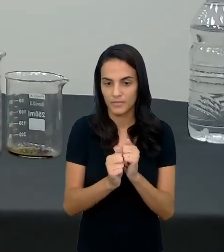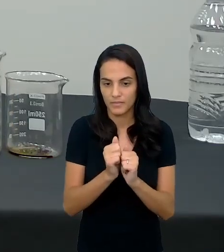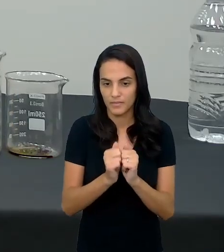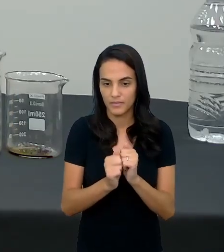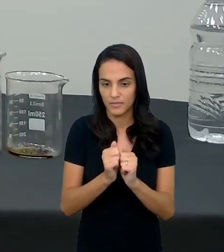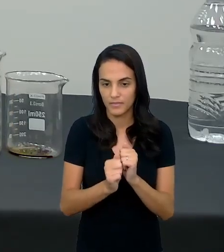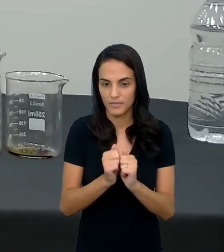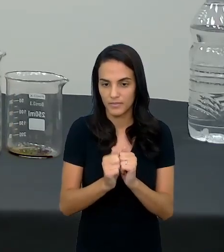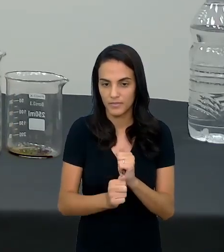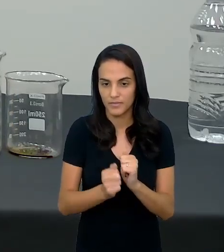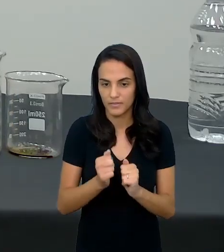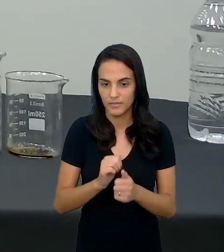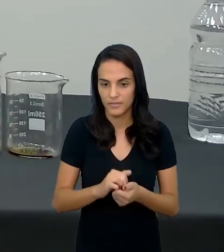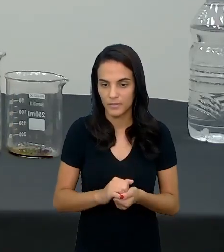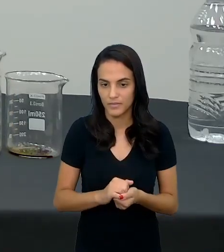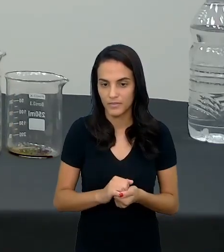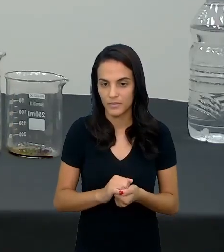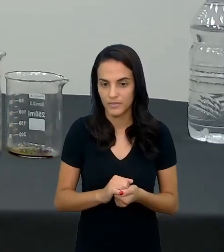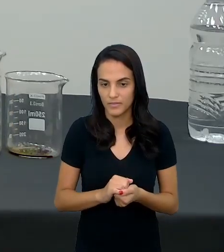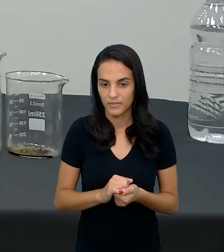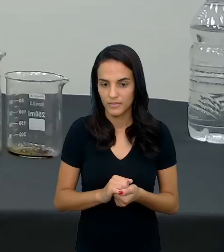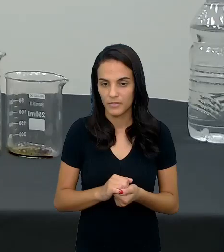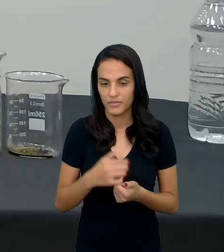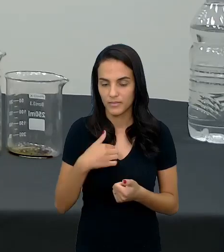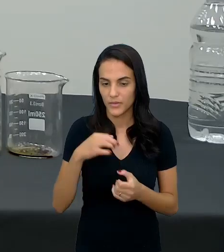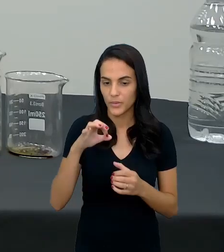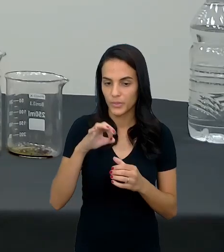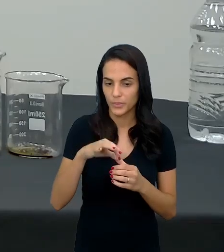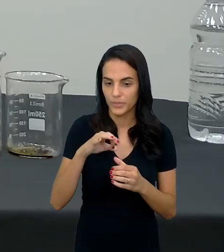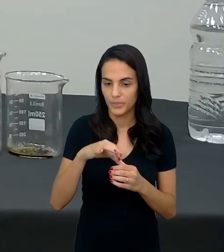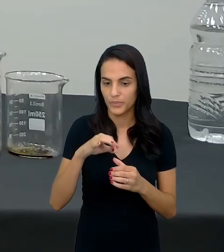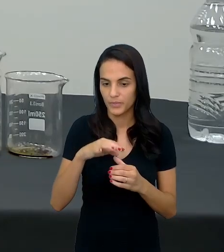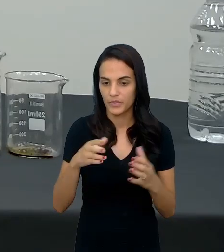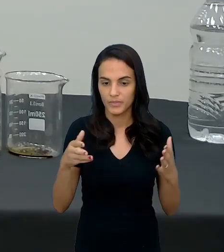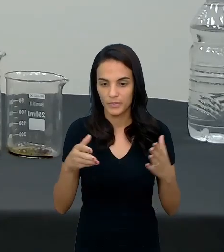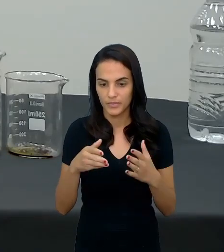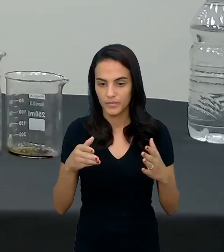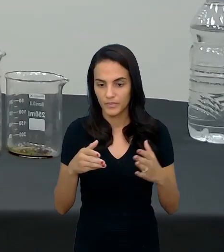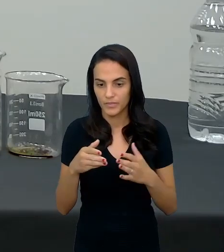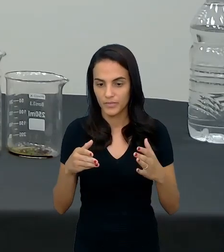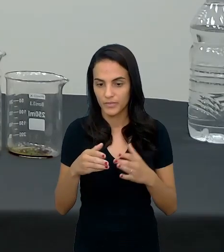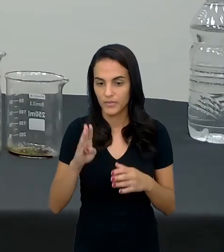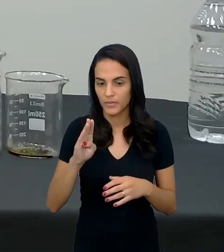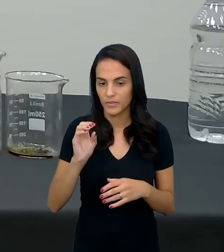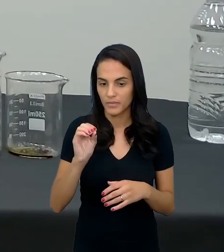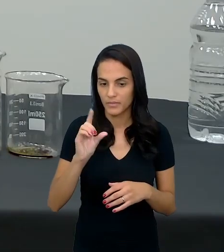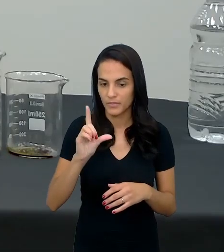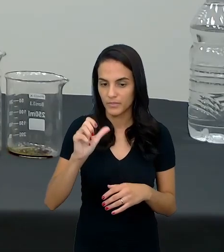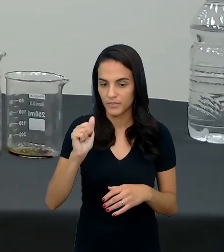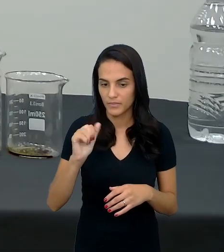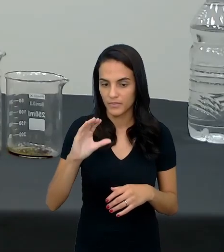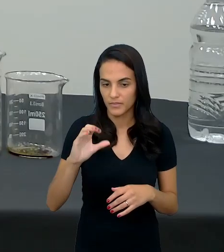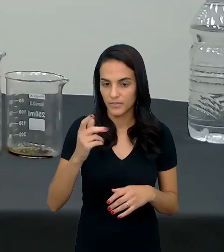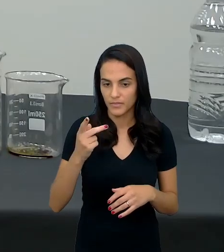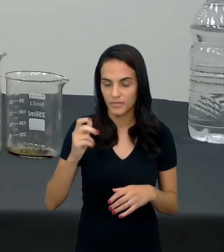ao arroz. E aí, vou pingar aqui, olha, na bolacha.